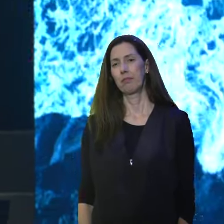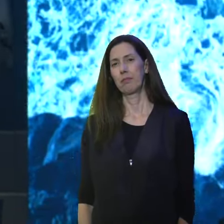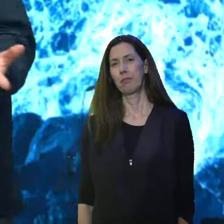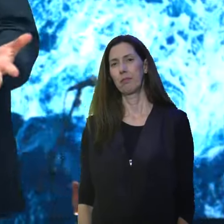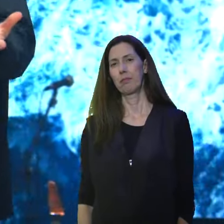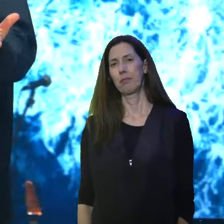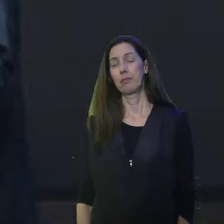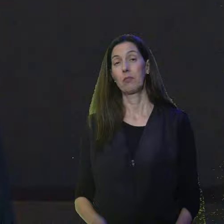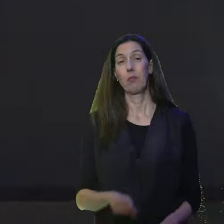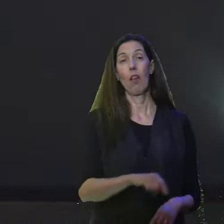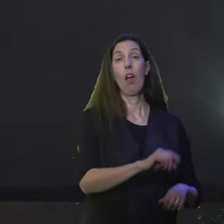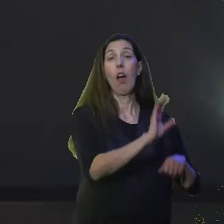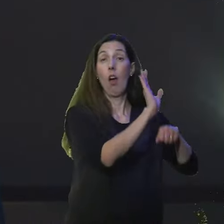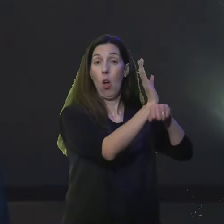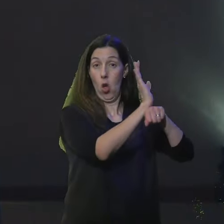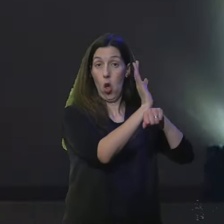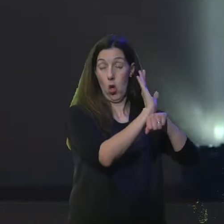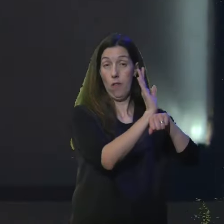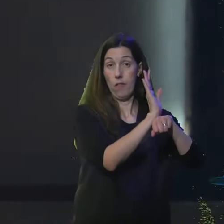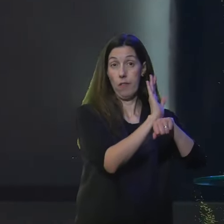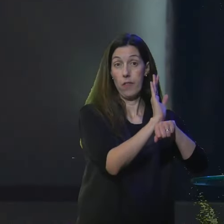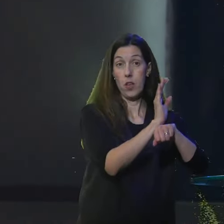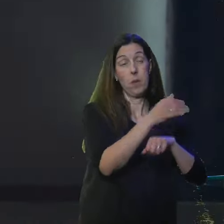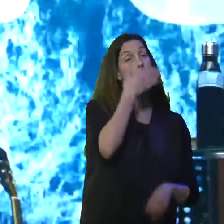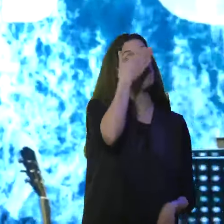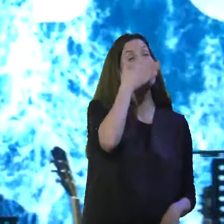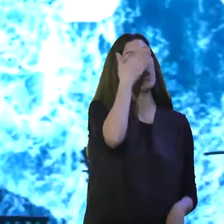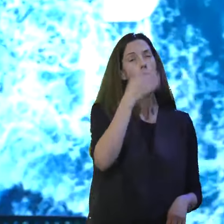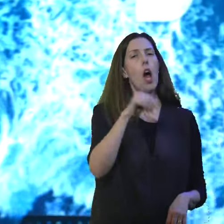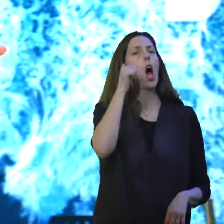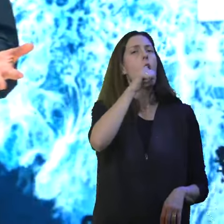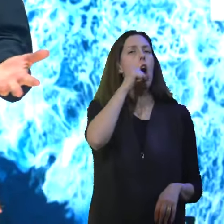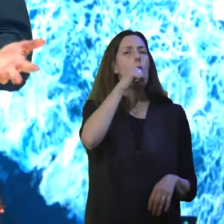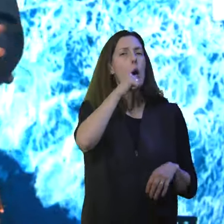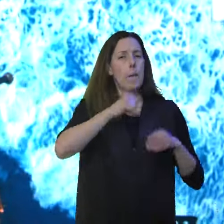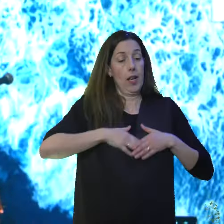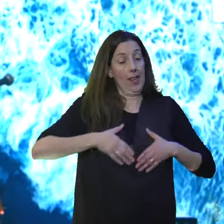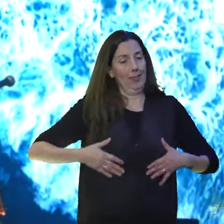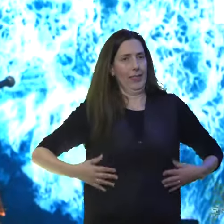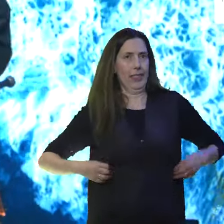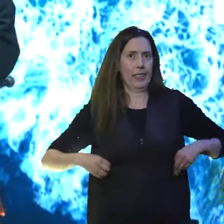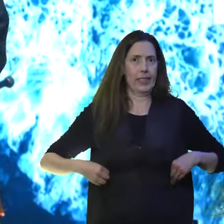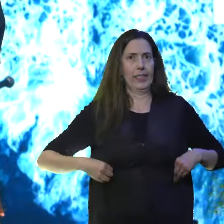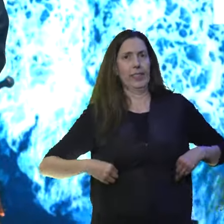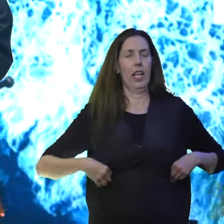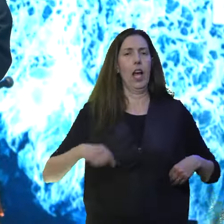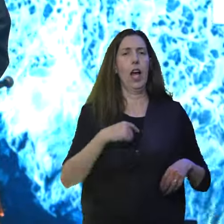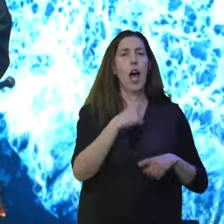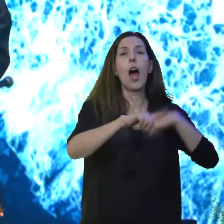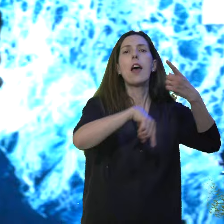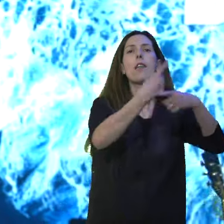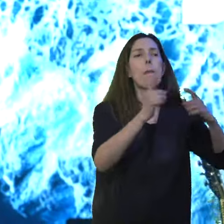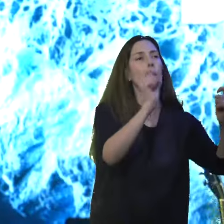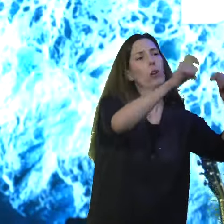Os filmes pornográficos começam assim. A mulher chega com uma roupa mega colada e eles vão lá fazer o que não devia